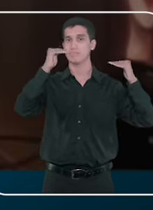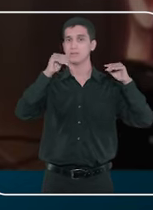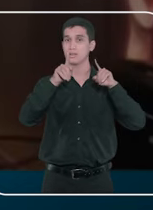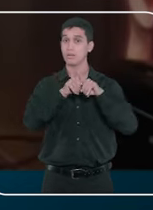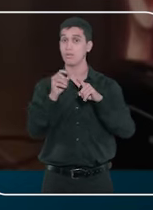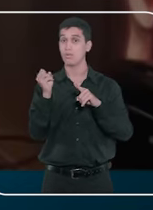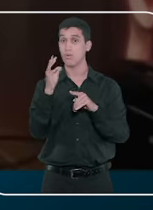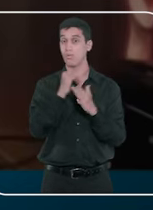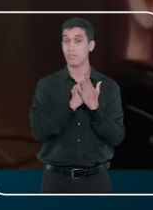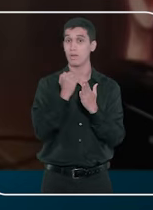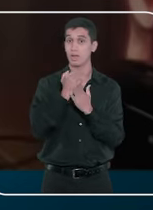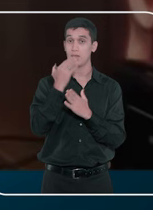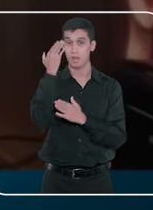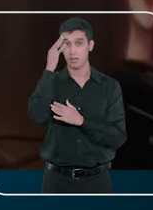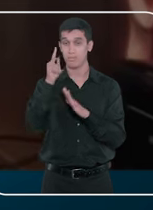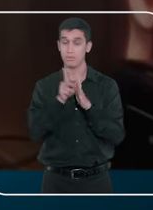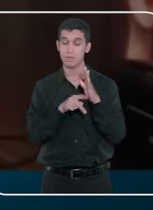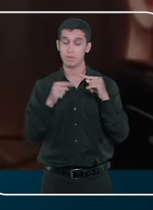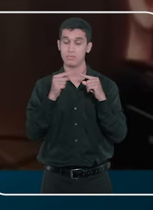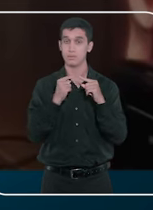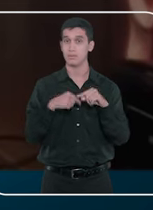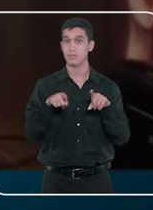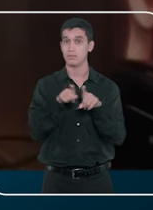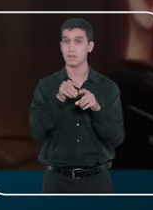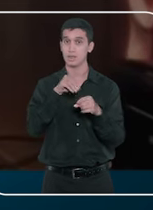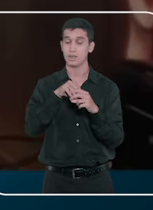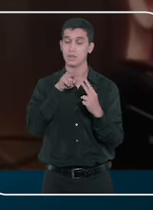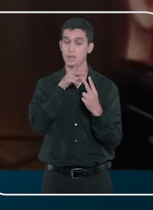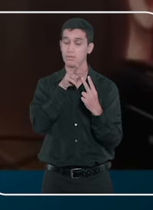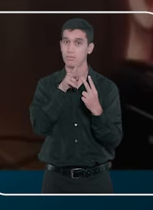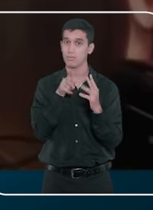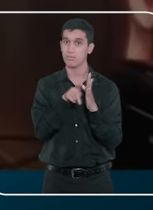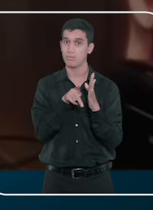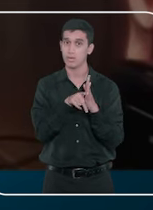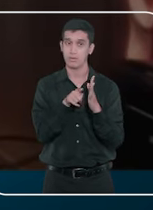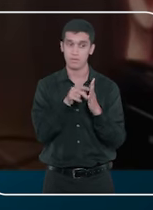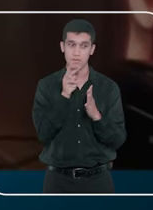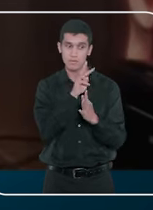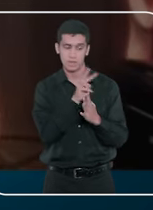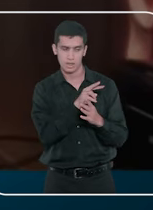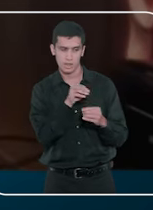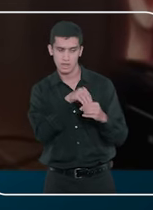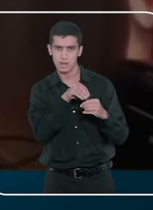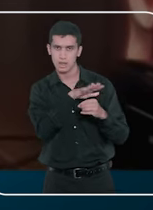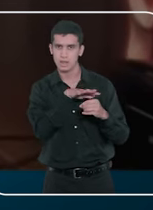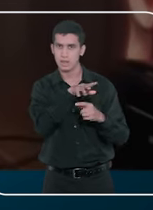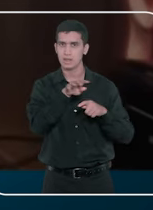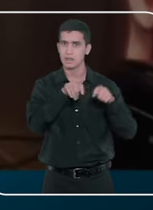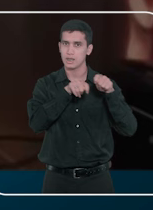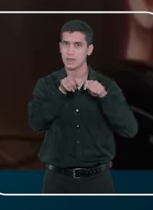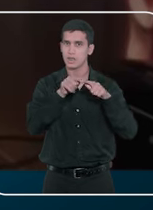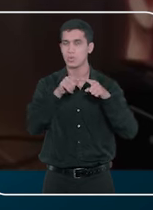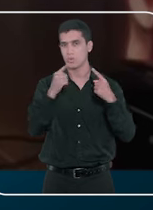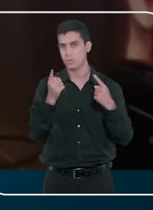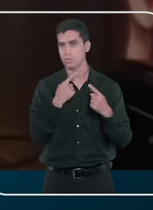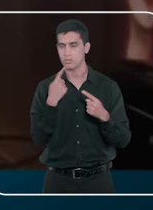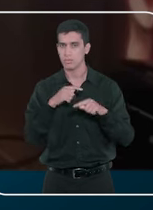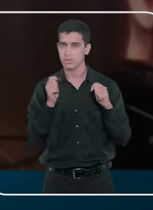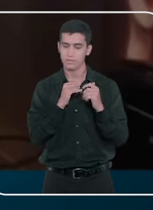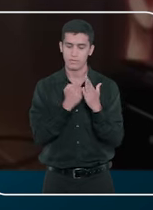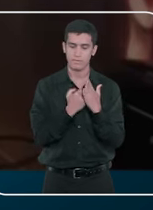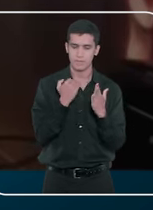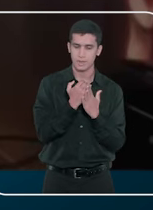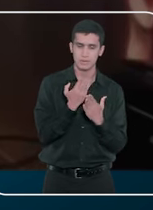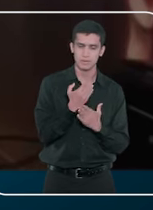o entendimento da sua aplicação também nas hipóteses de improbidade administrativa, que é outra coisa que a gente pode mais à